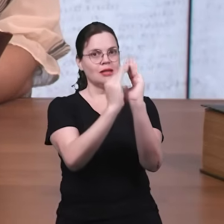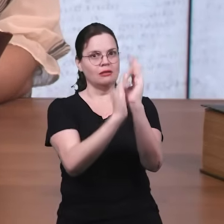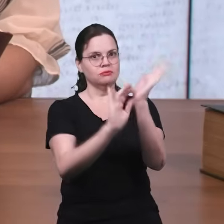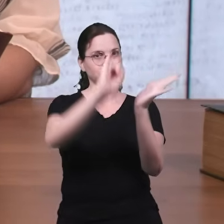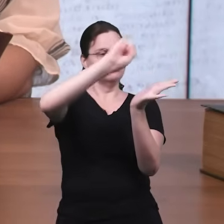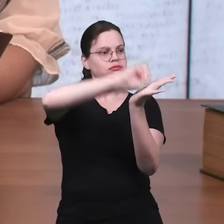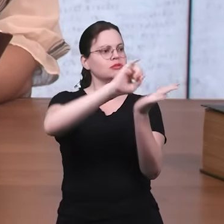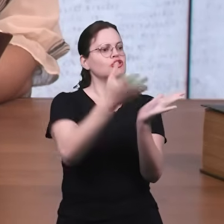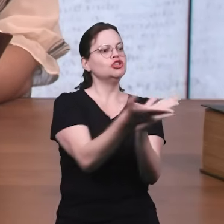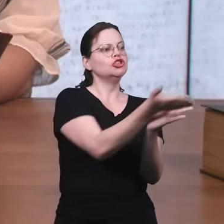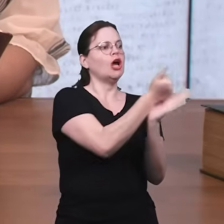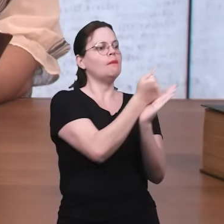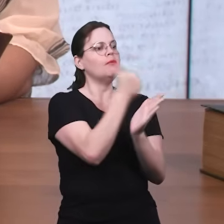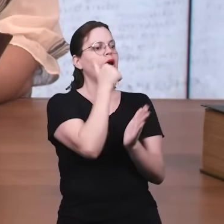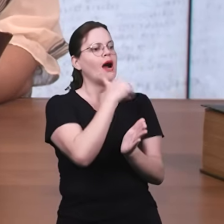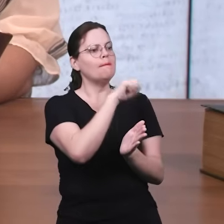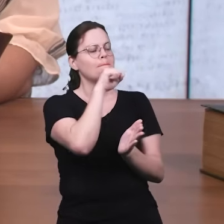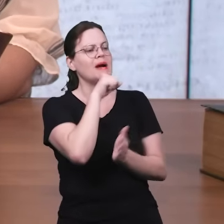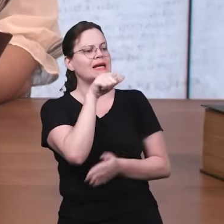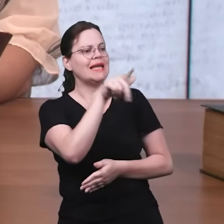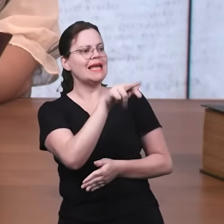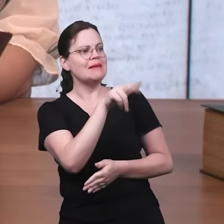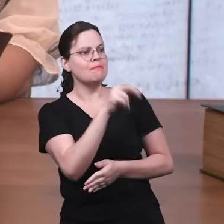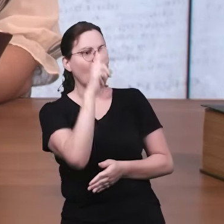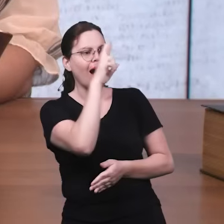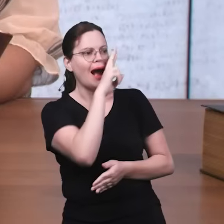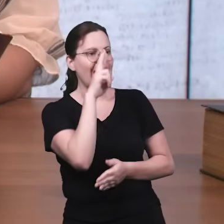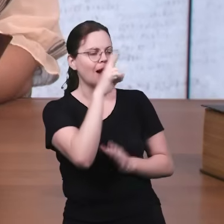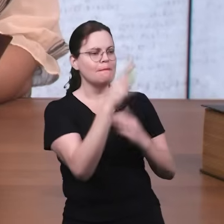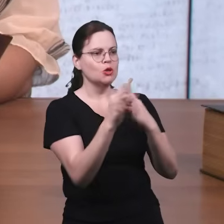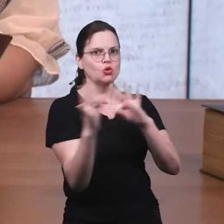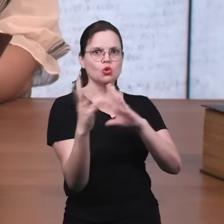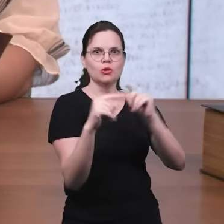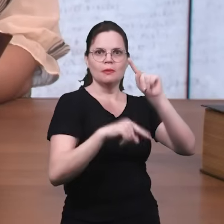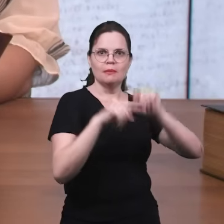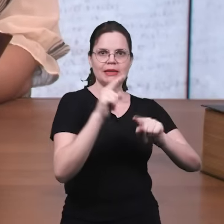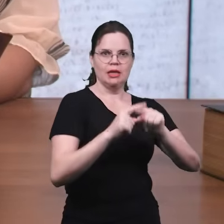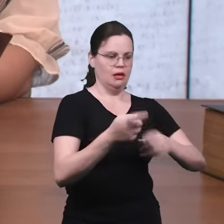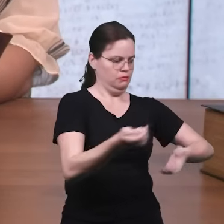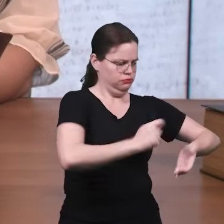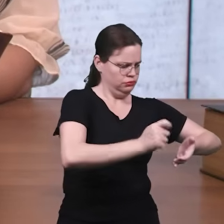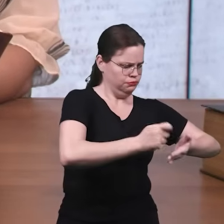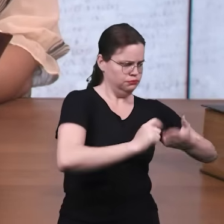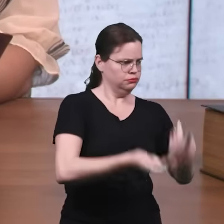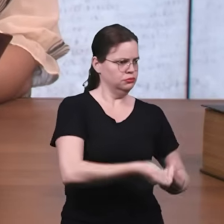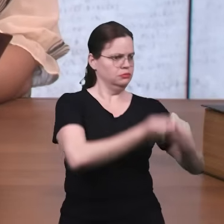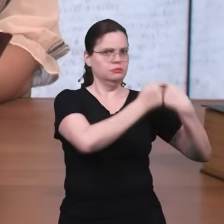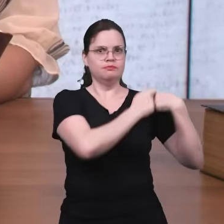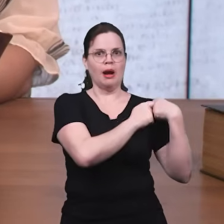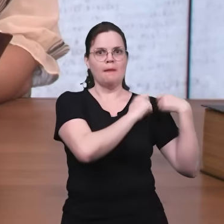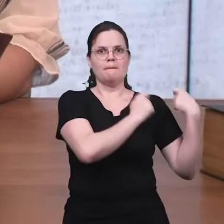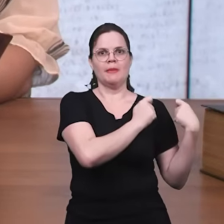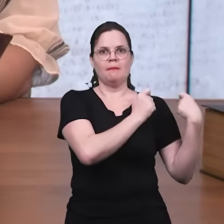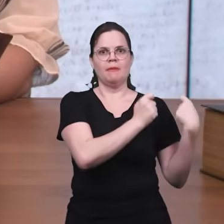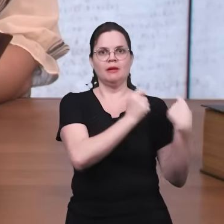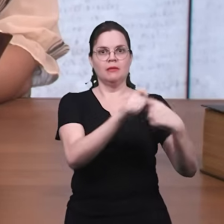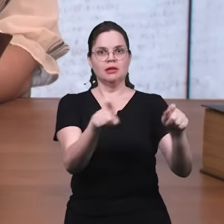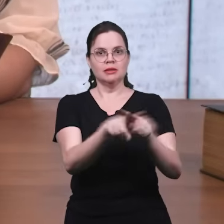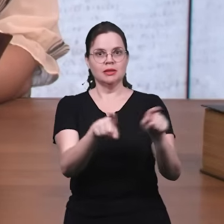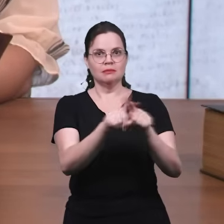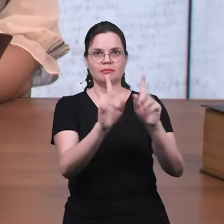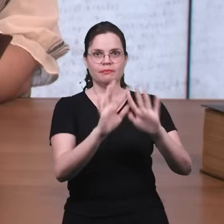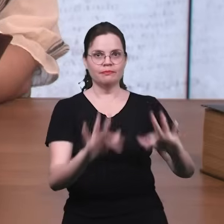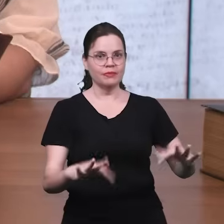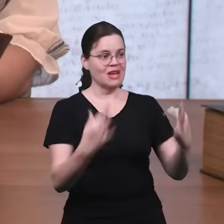mãe e a seus irmãos e a tudo quanto tinha. Tiraram também a todas as suas